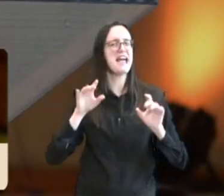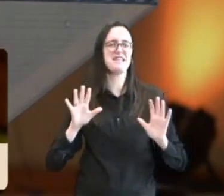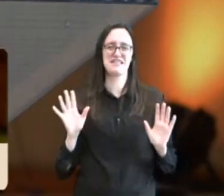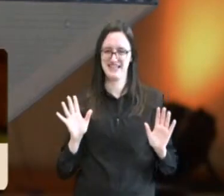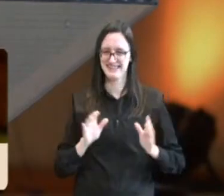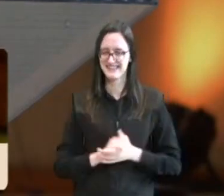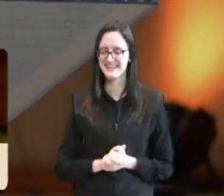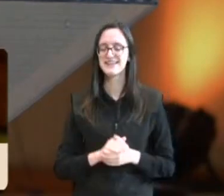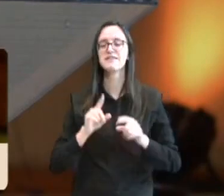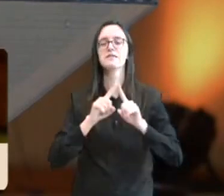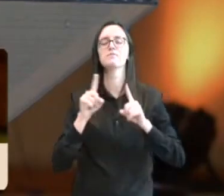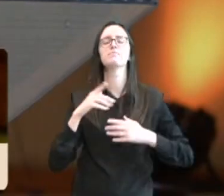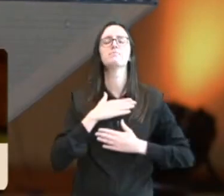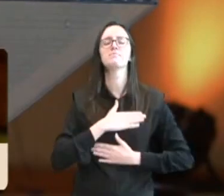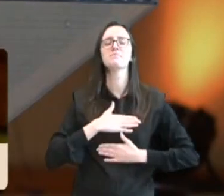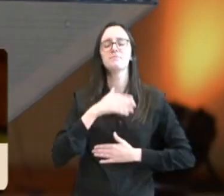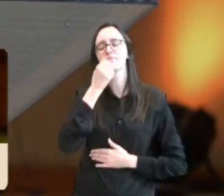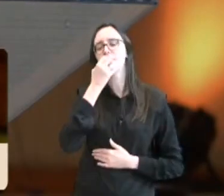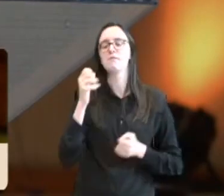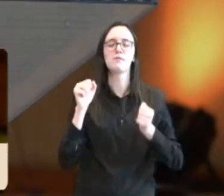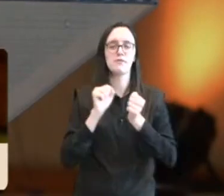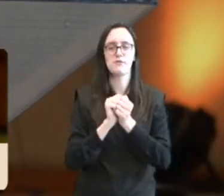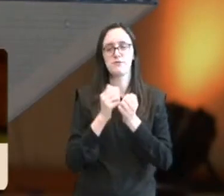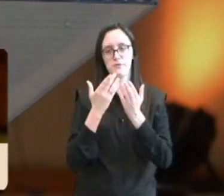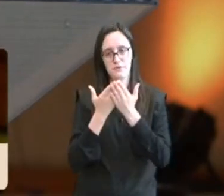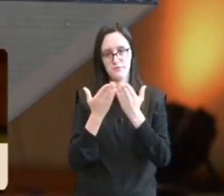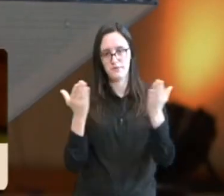isso. Mas é um prazer estar com os irmãos,